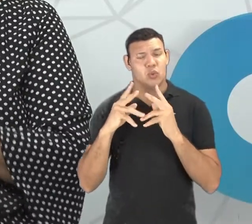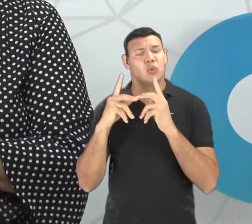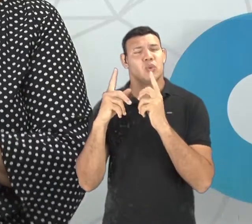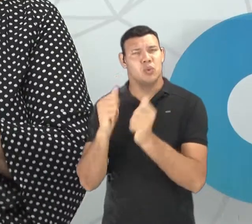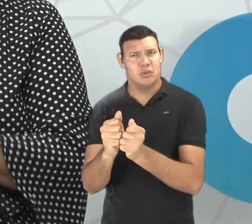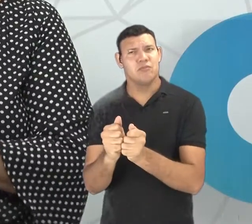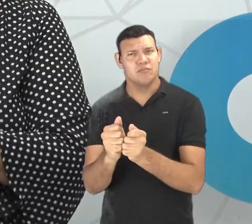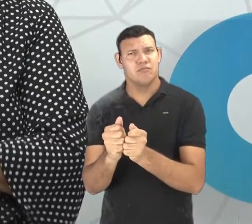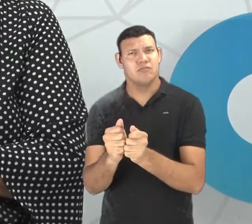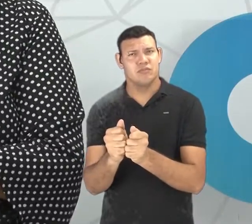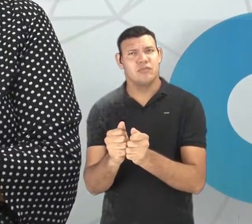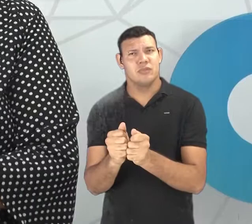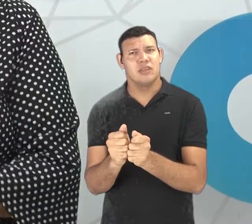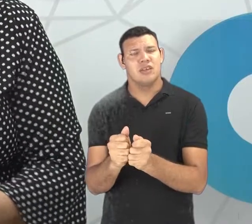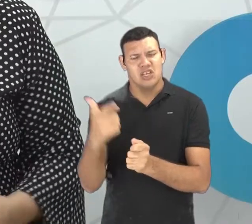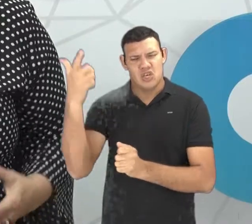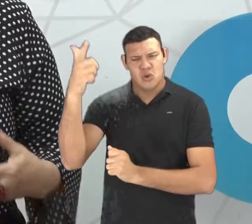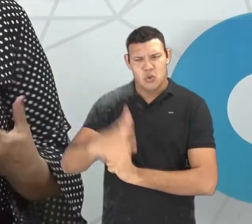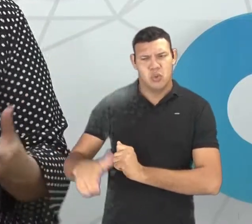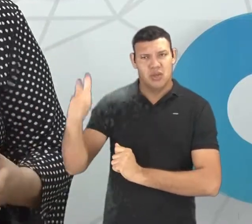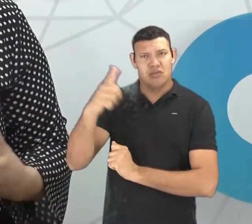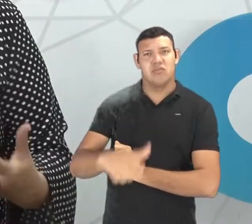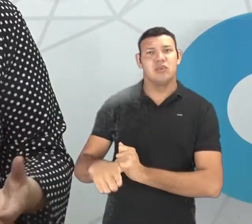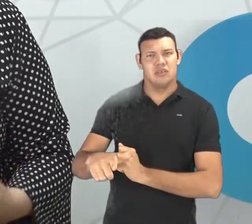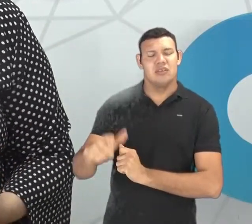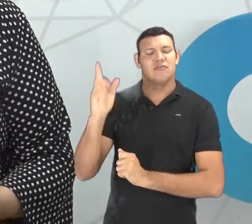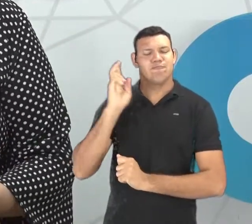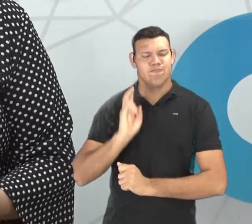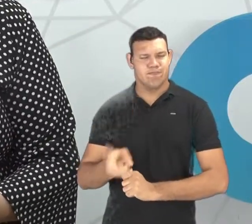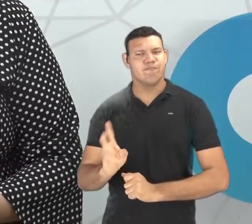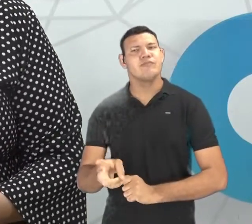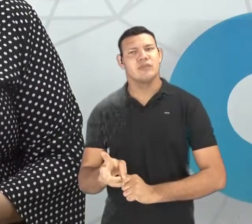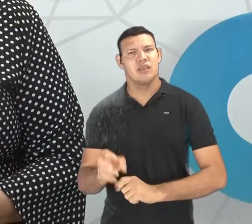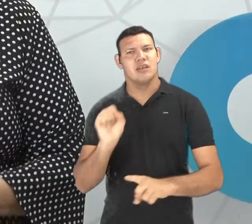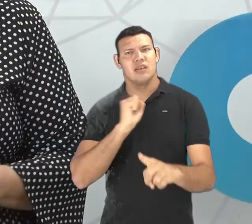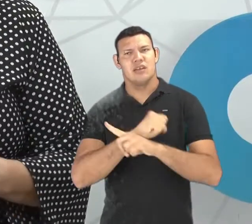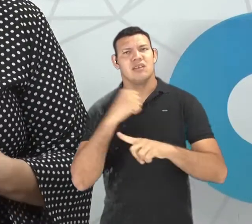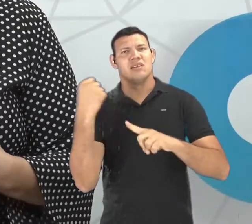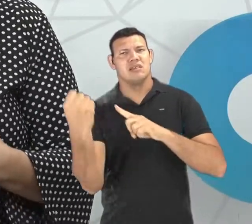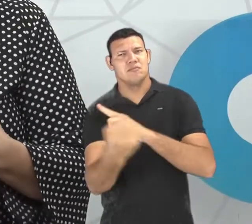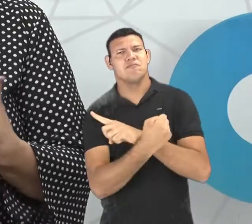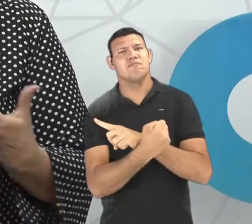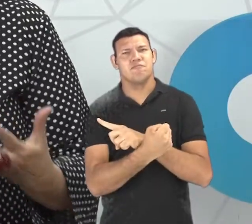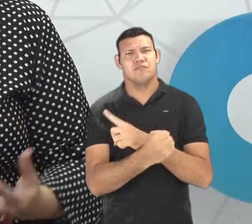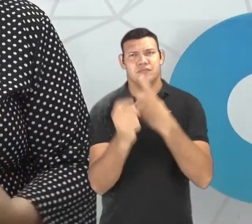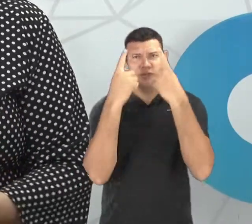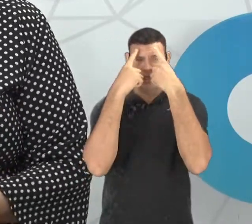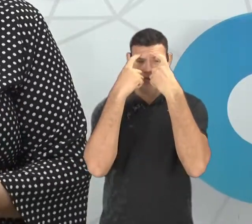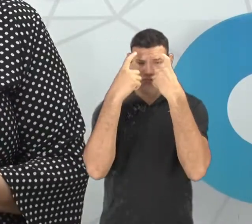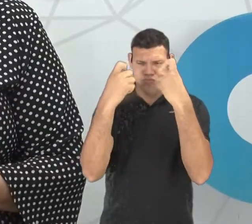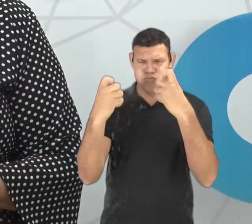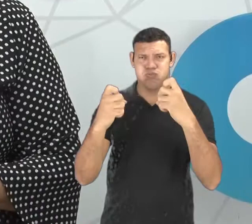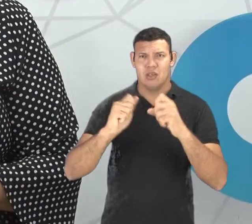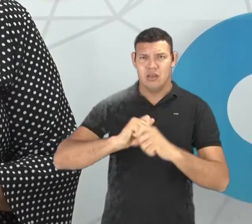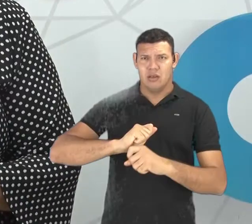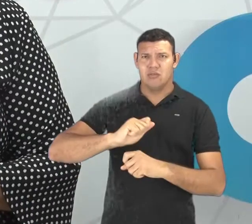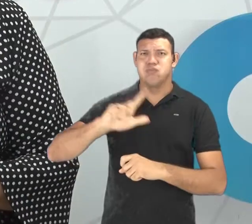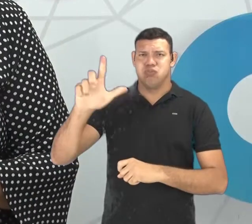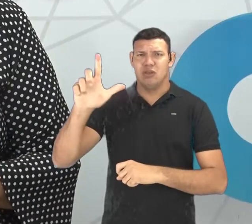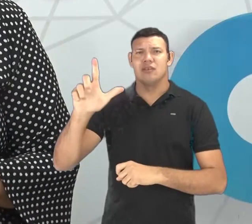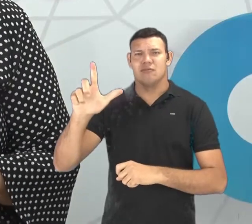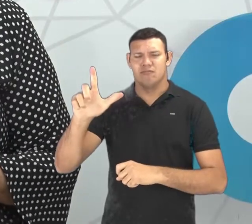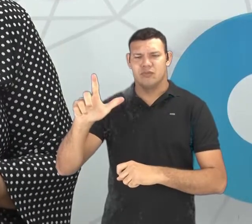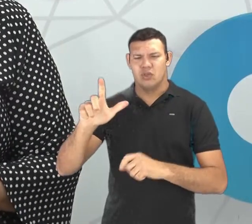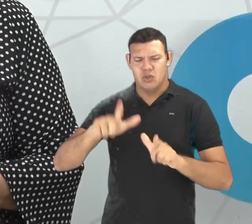ela poderá ser objeto de repetição e transformar a sociedade numa crescente violência da qual